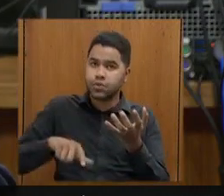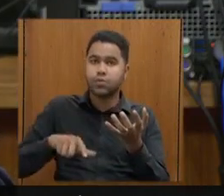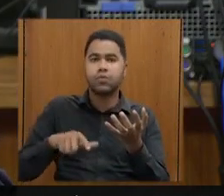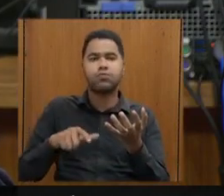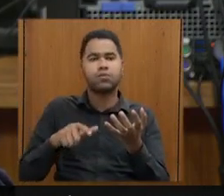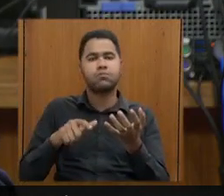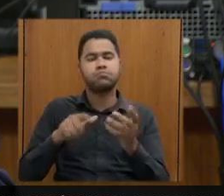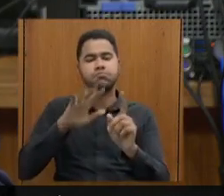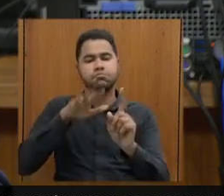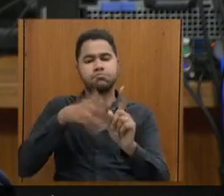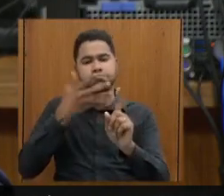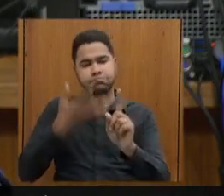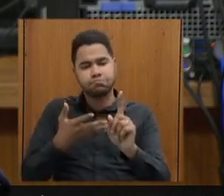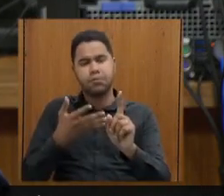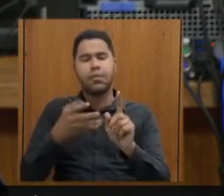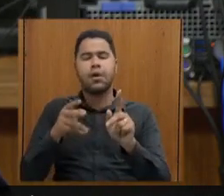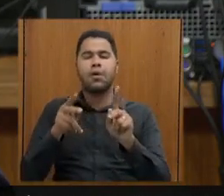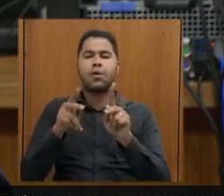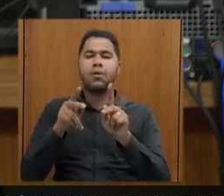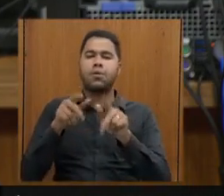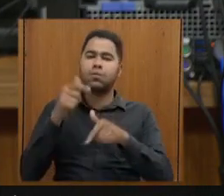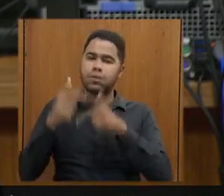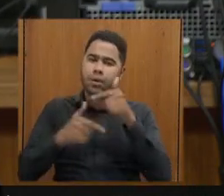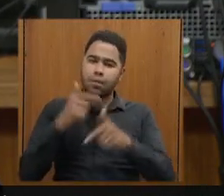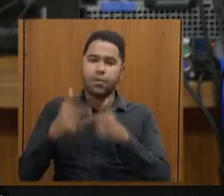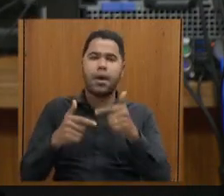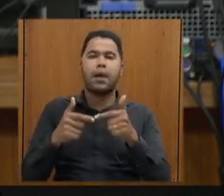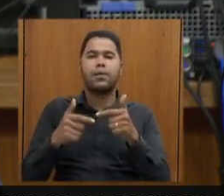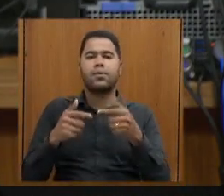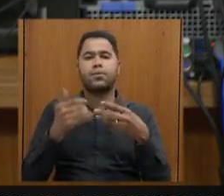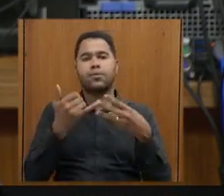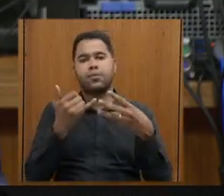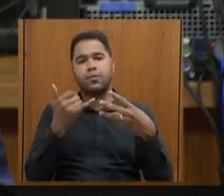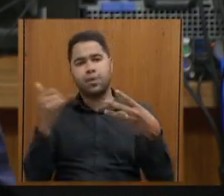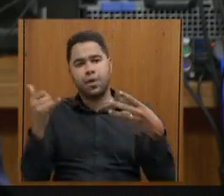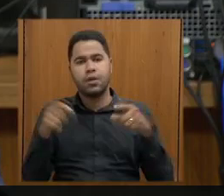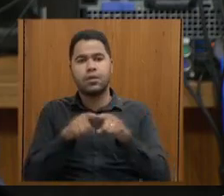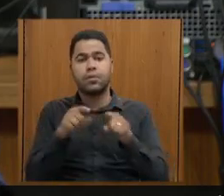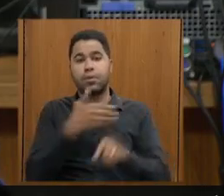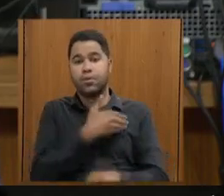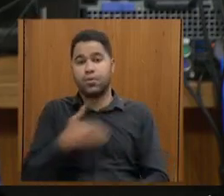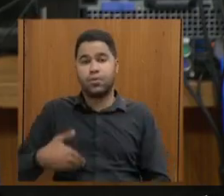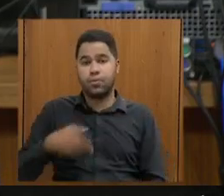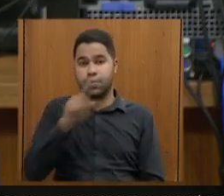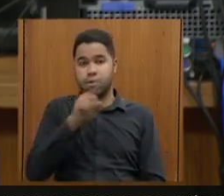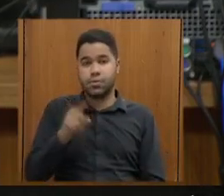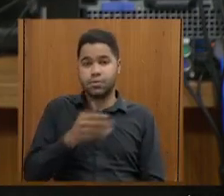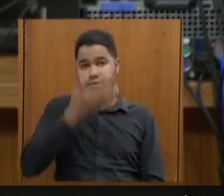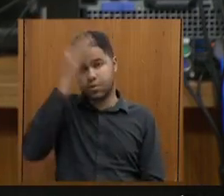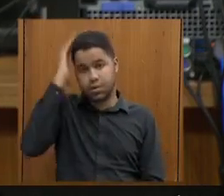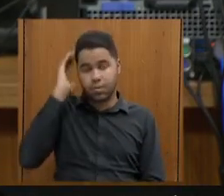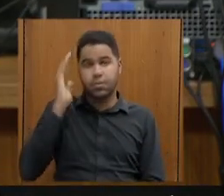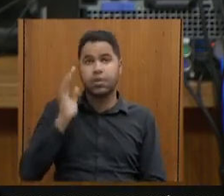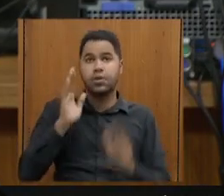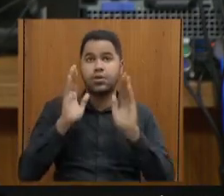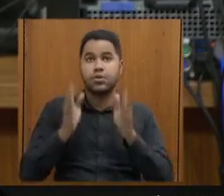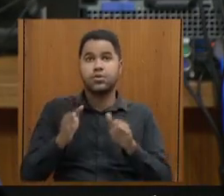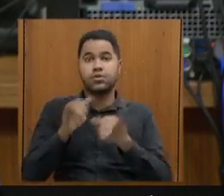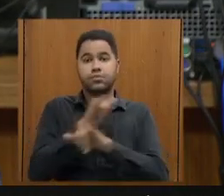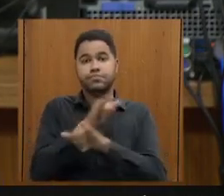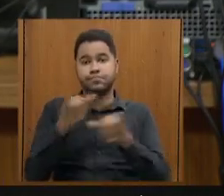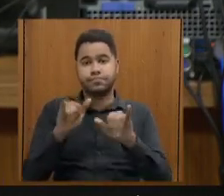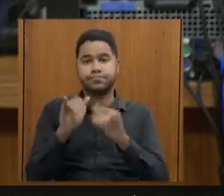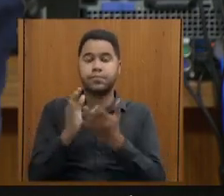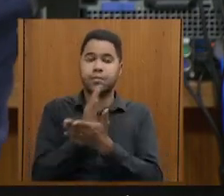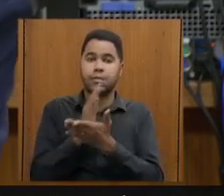enalteceu o trabalho da secretaria de vendas e migue enfim do governo Zema e secretário Fernando já te falei que eu possa